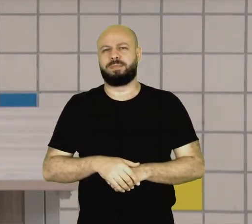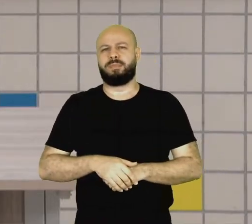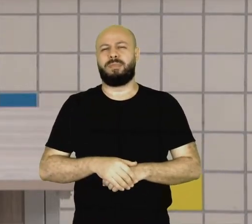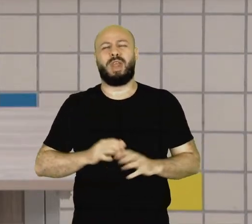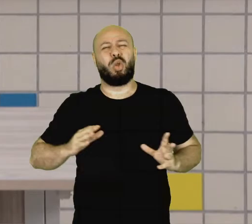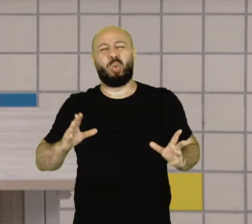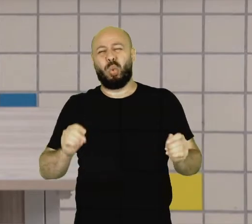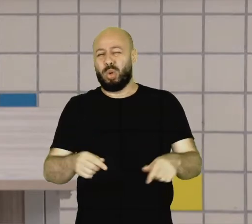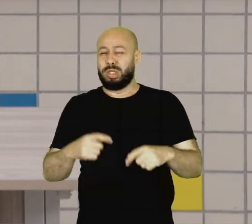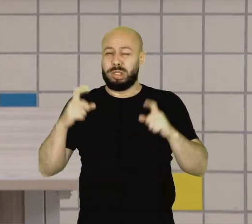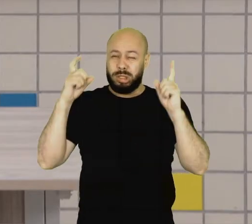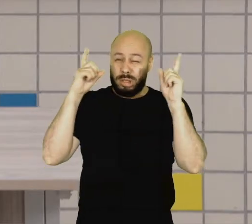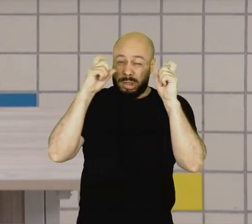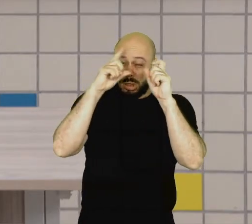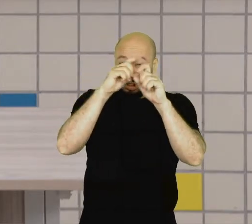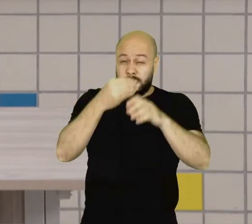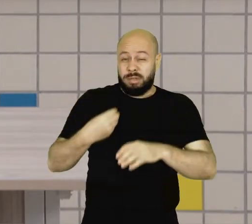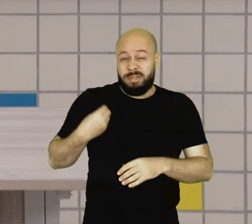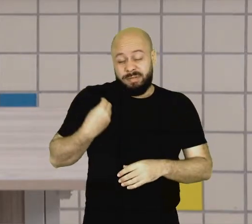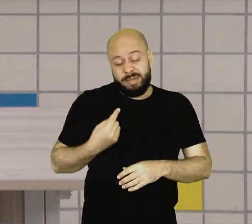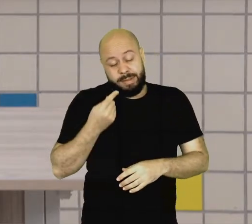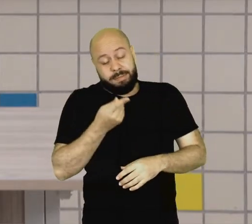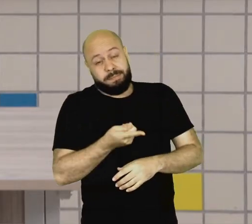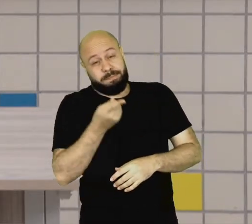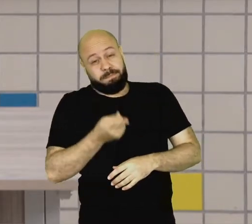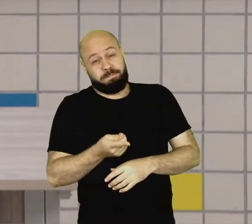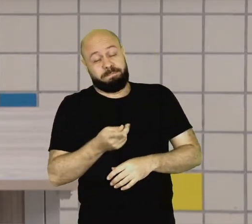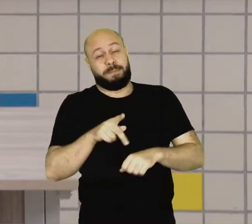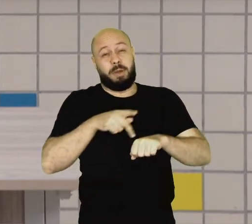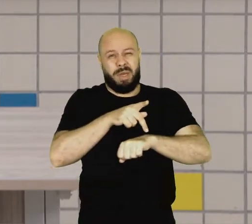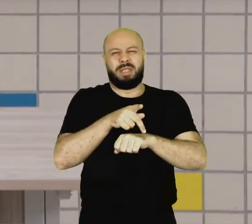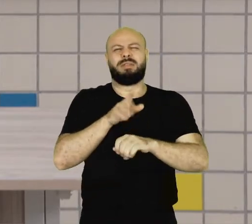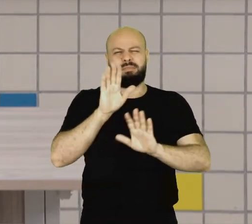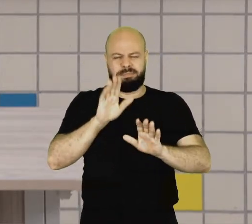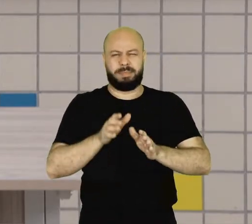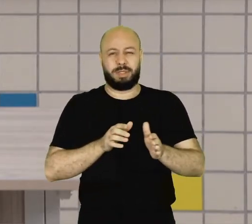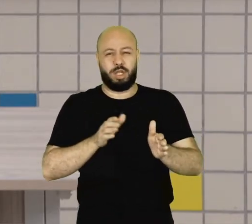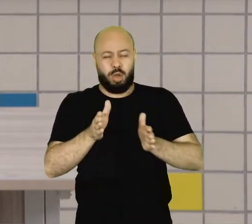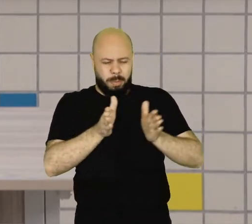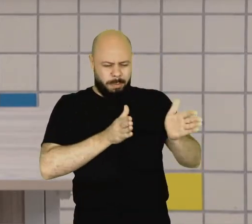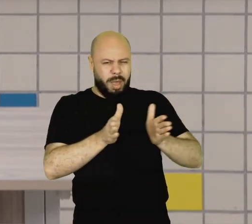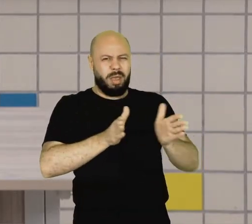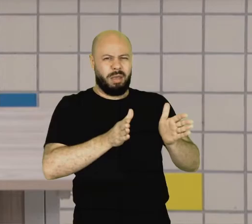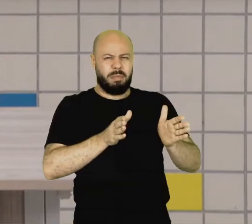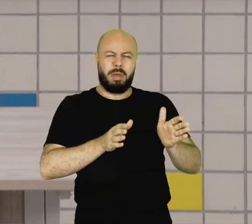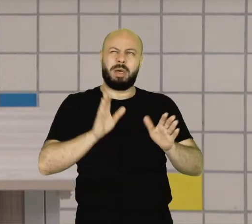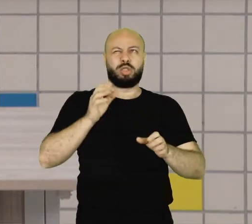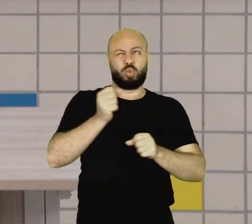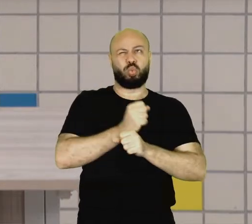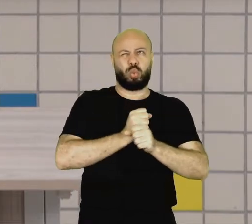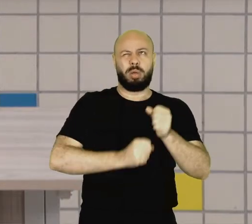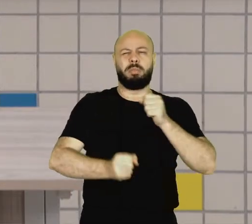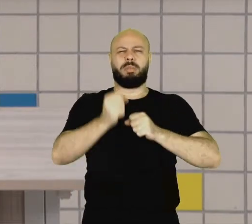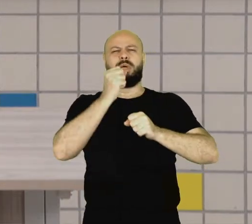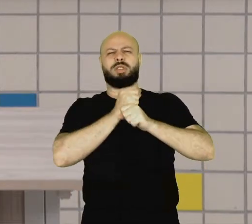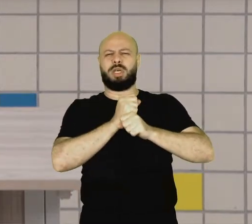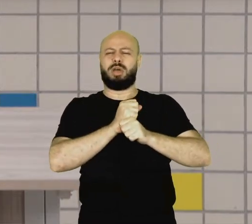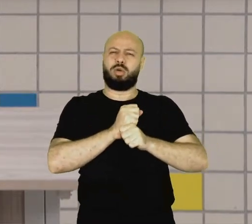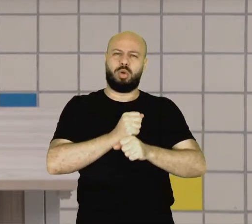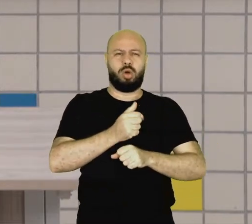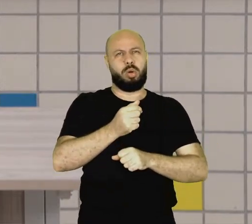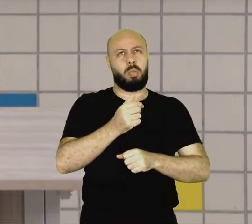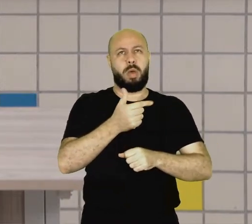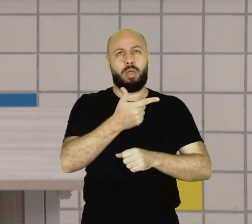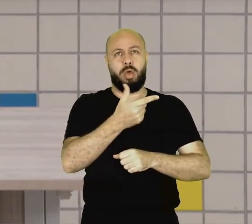está muito difícil na Venezuela. Tanto que teve um período, acredito que no ano passado ou em